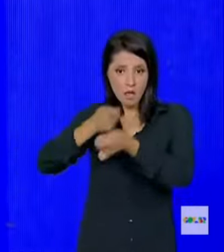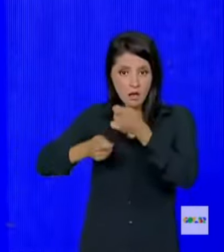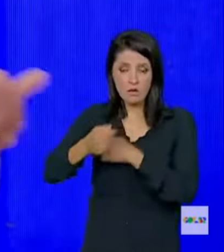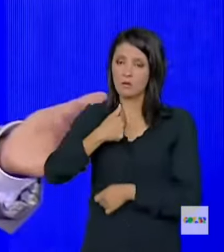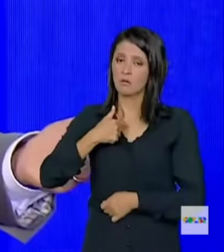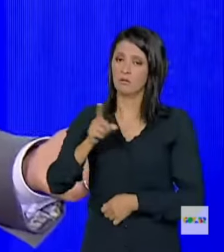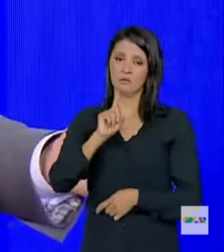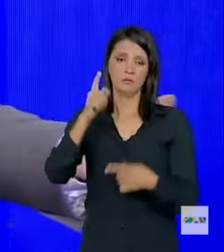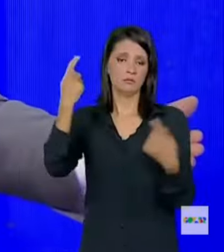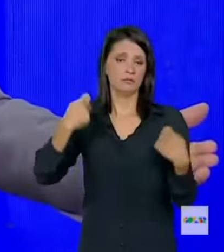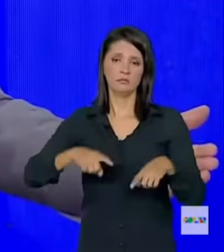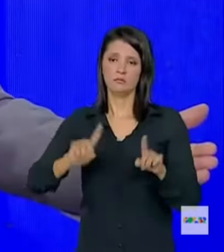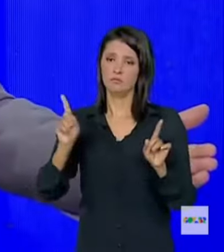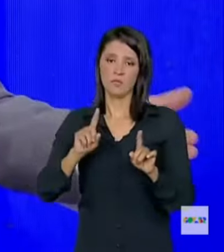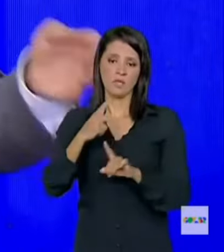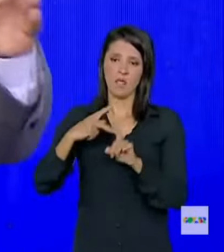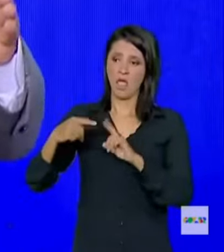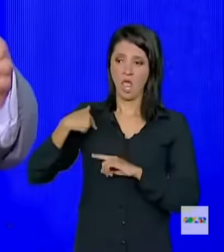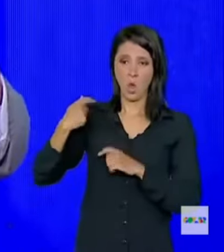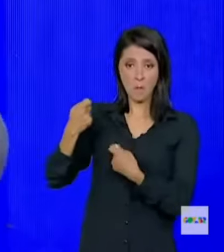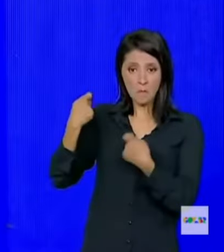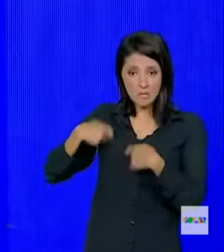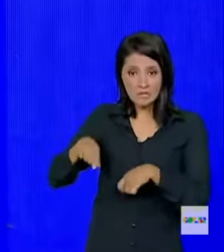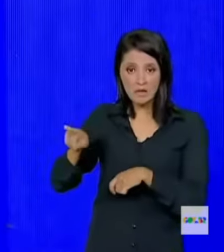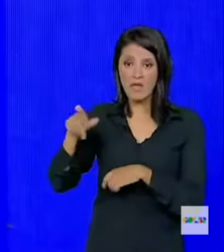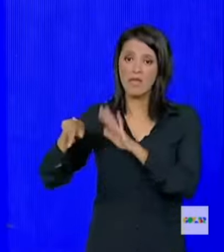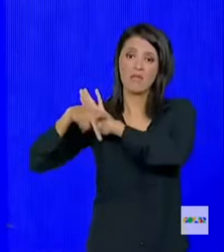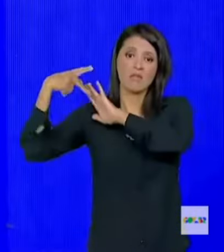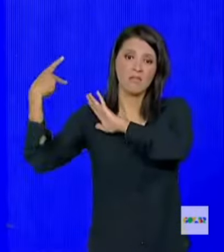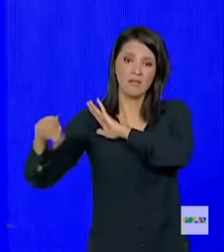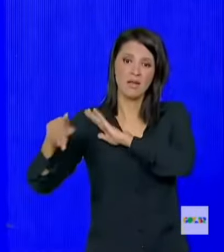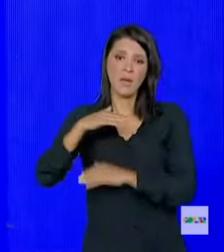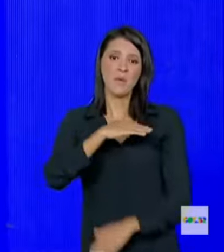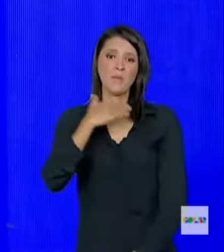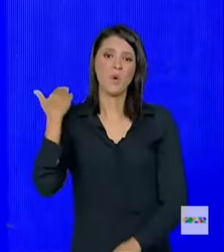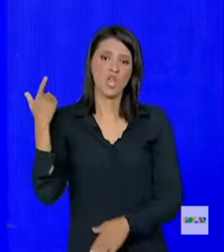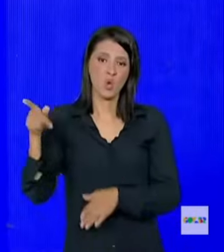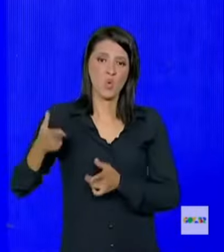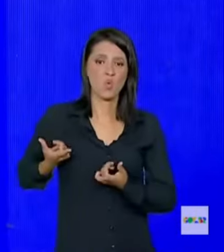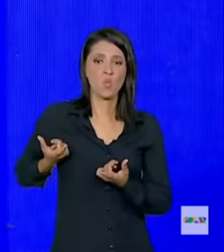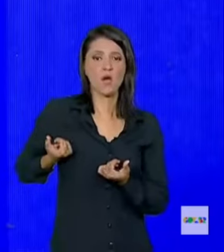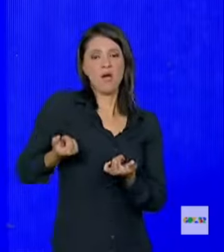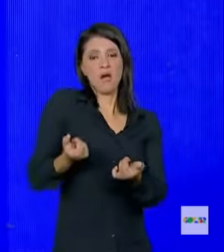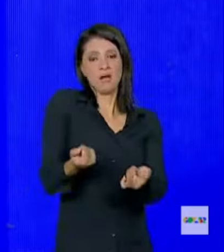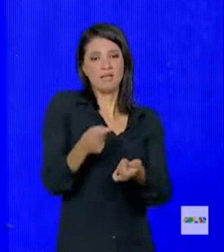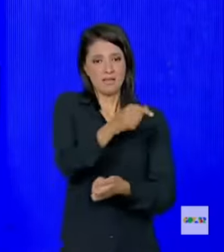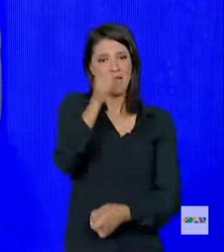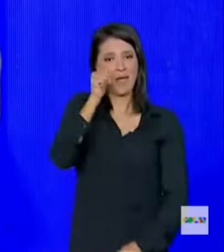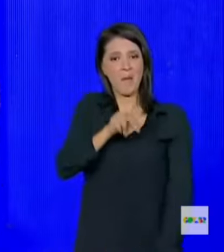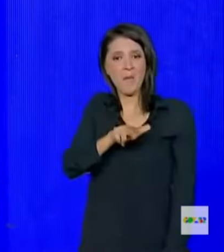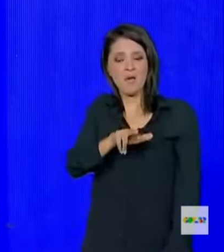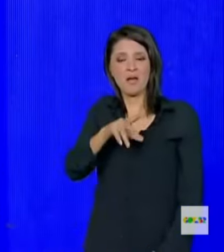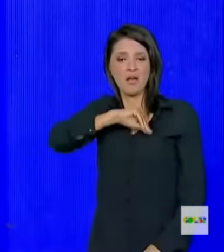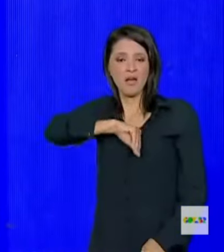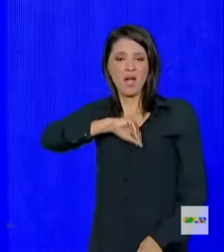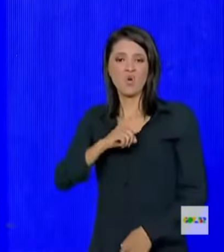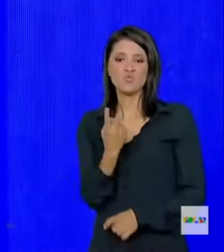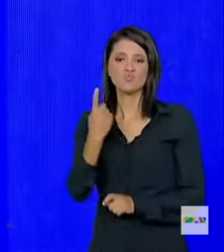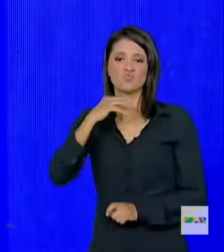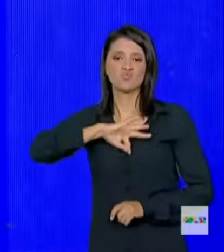enganando, eu não ia precisar da previdência dele, era ele próprio. Ele morreu de câncer. E a minha irmã vive com um salário